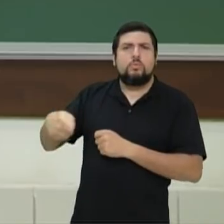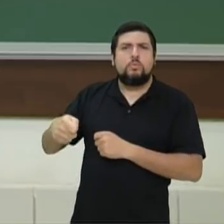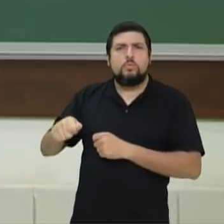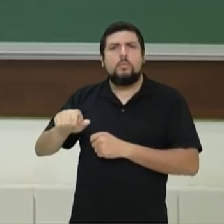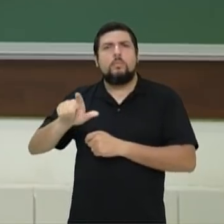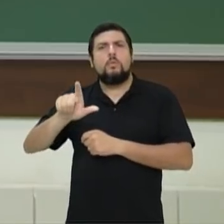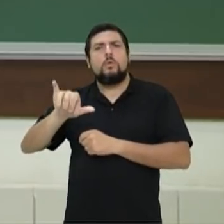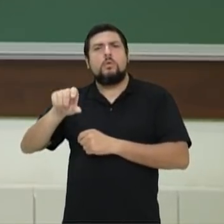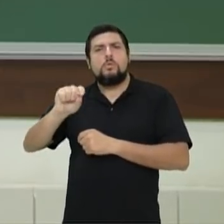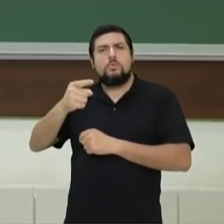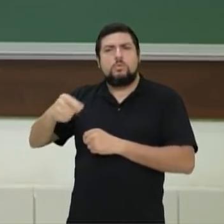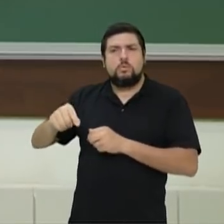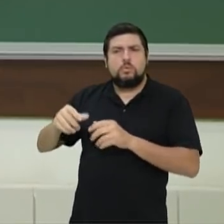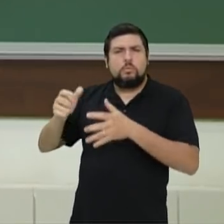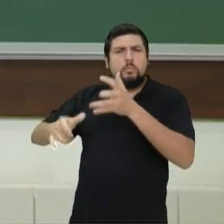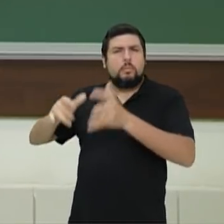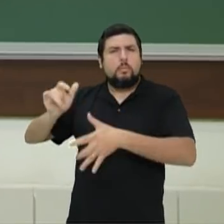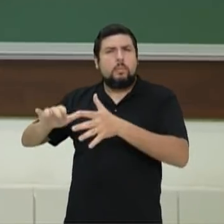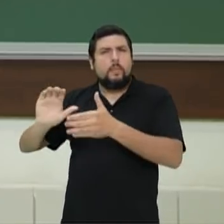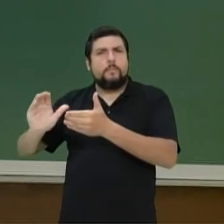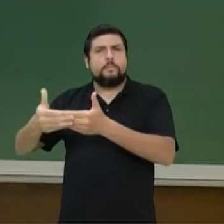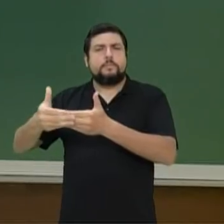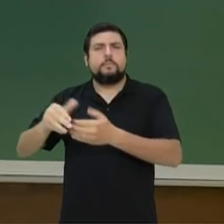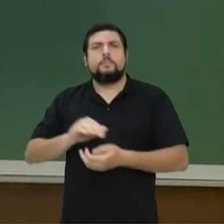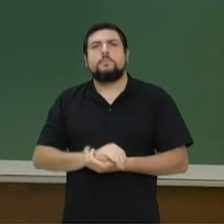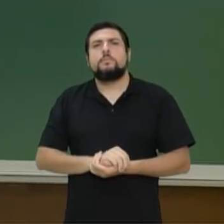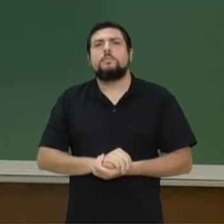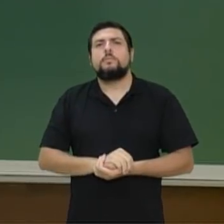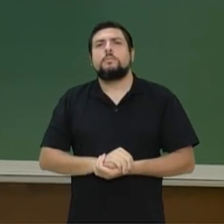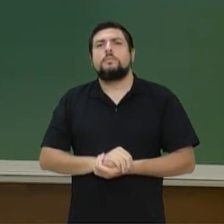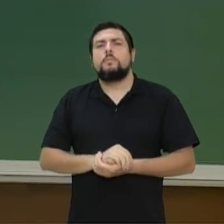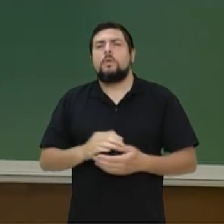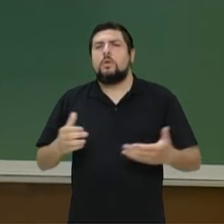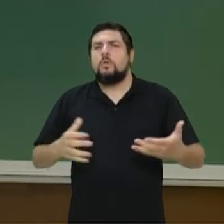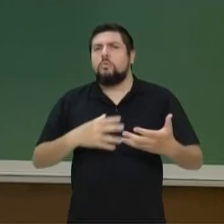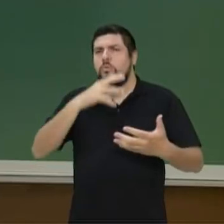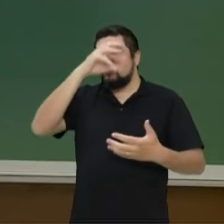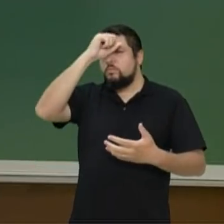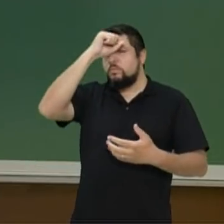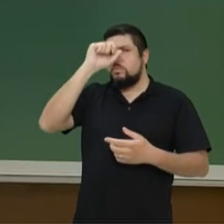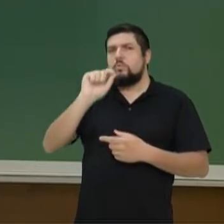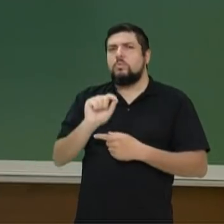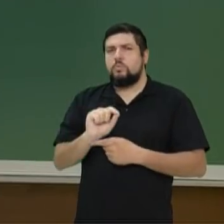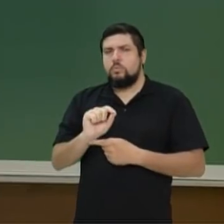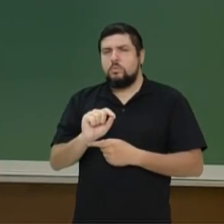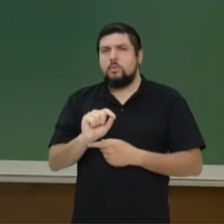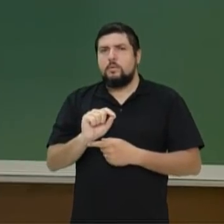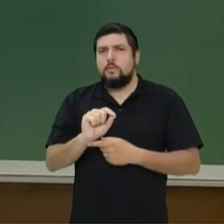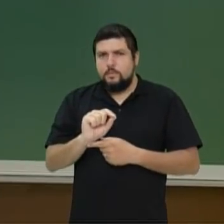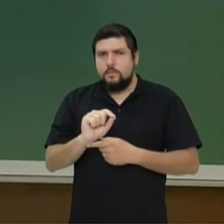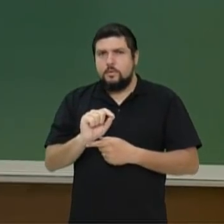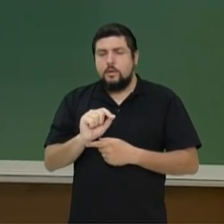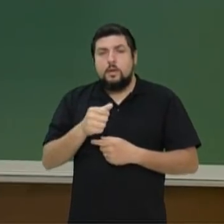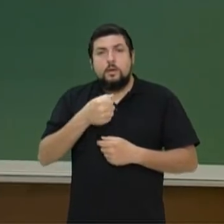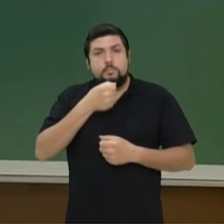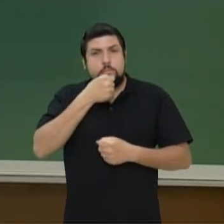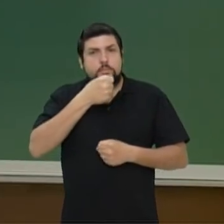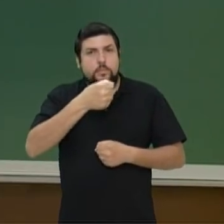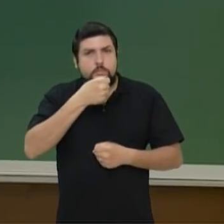lixão, não é mesmo? Então, o que nós vimos nessa aula? Nós lemos uma